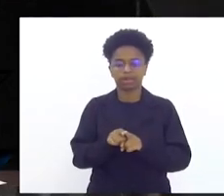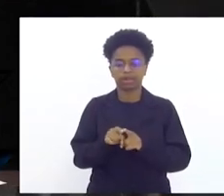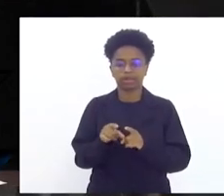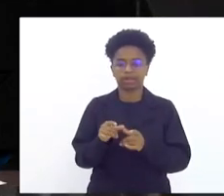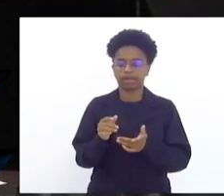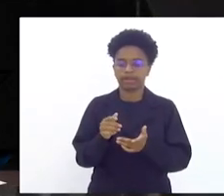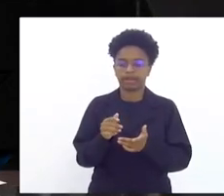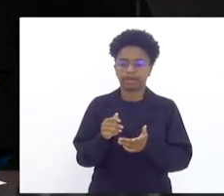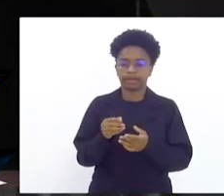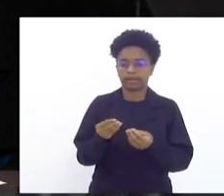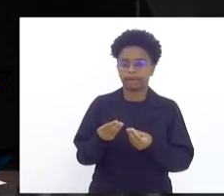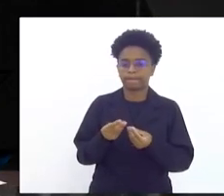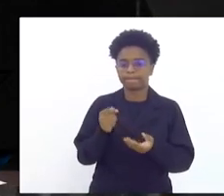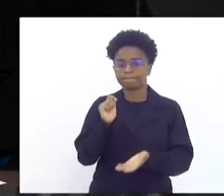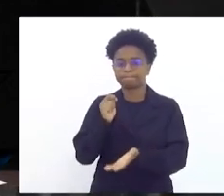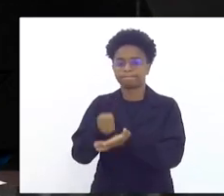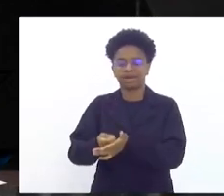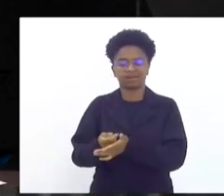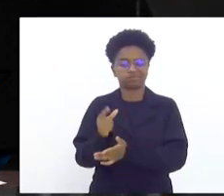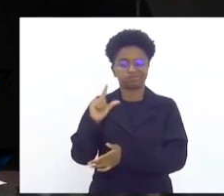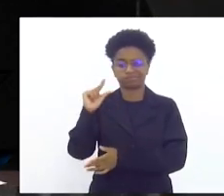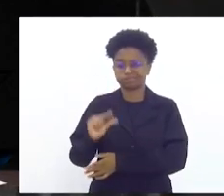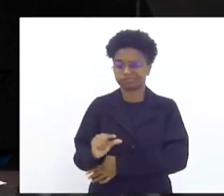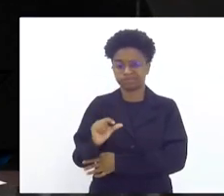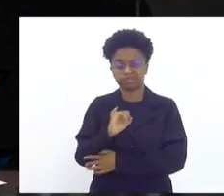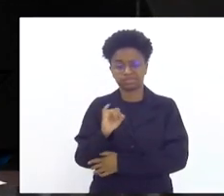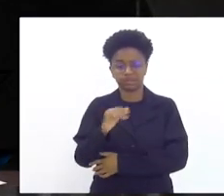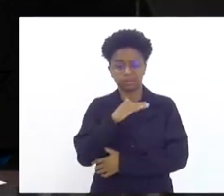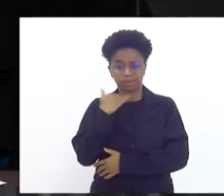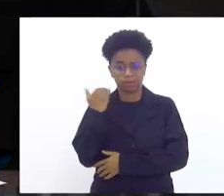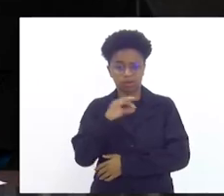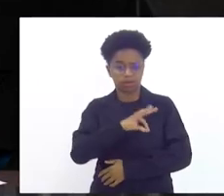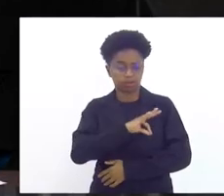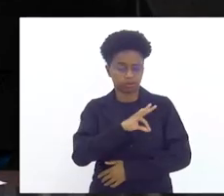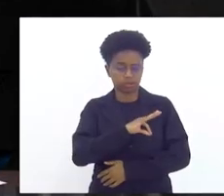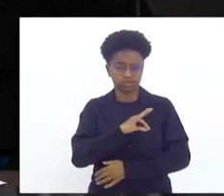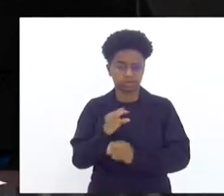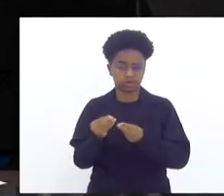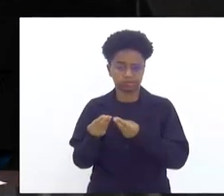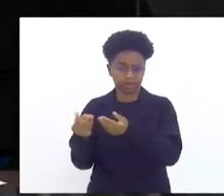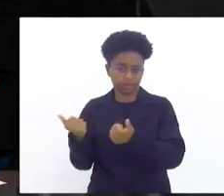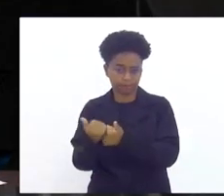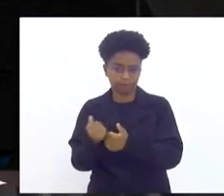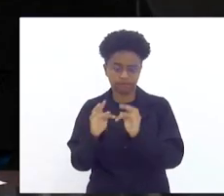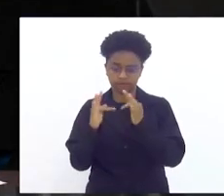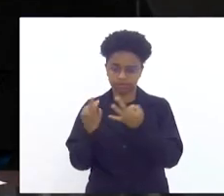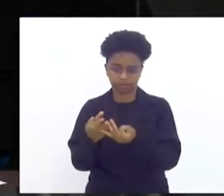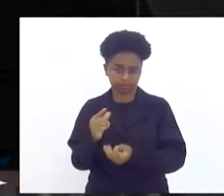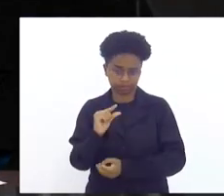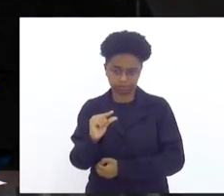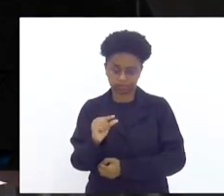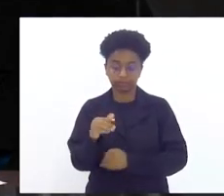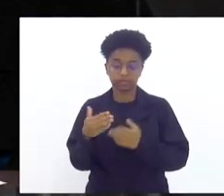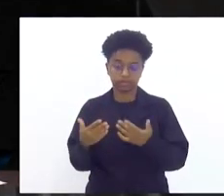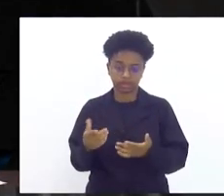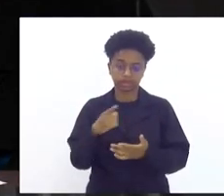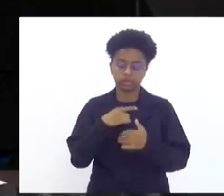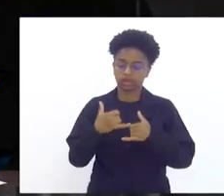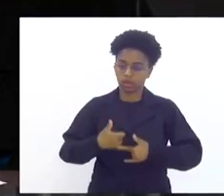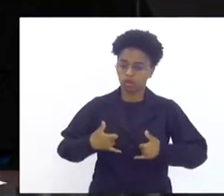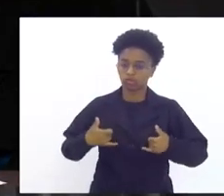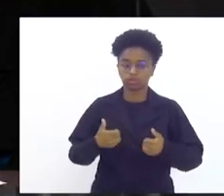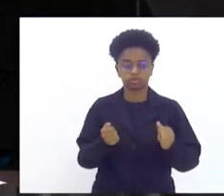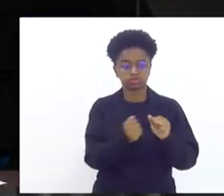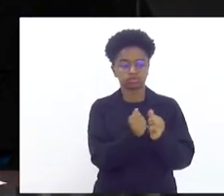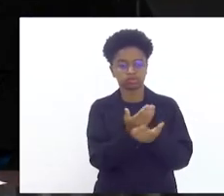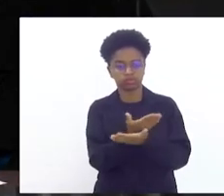cada policial que morre Então já pedi e fiz essa indicação Legislativa contei com o apoio de diversos colegas de bancada que eu tenho muito orgulho em estar aprendendo com